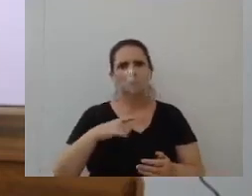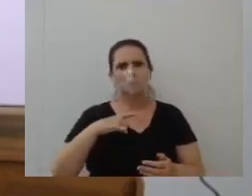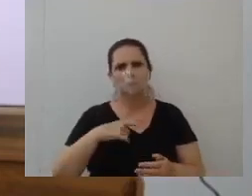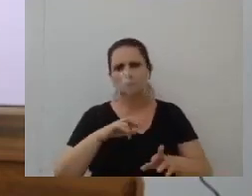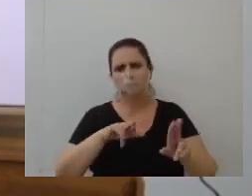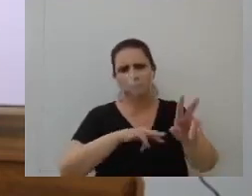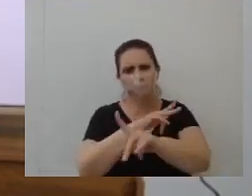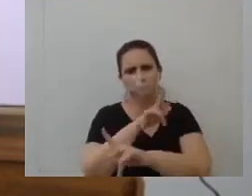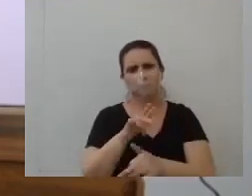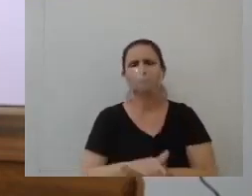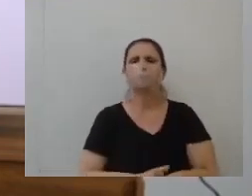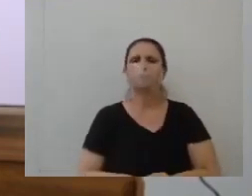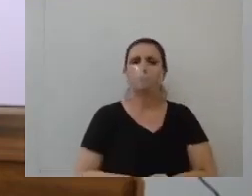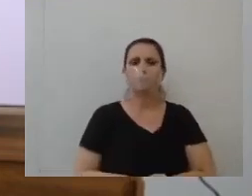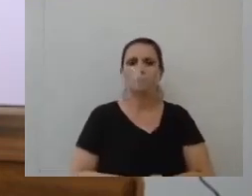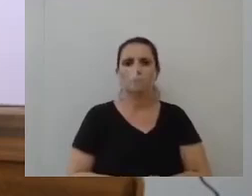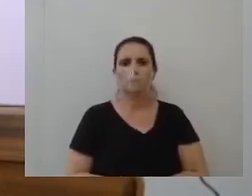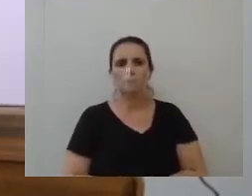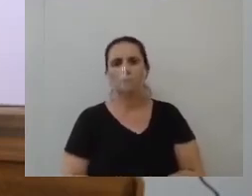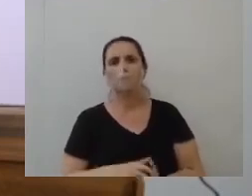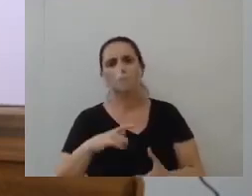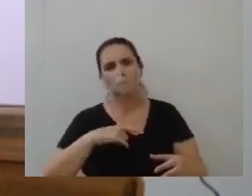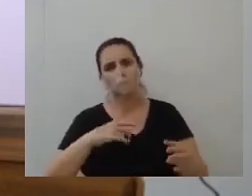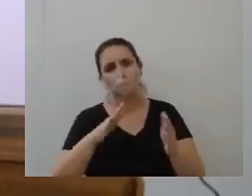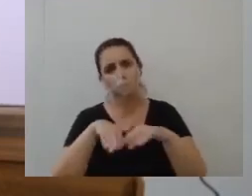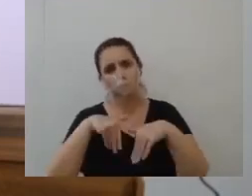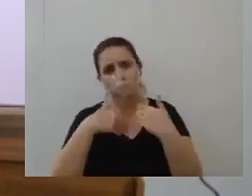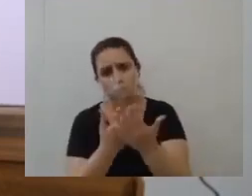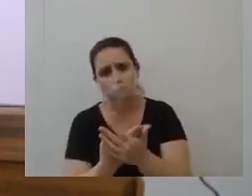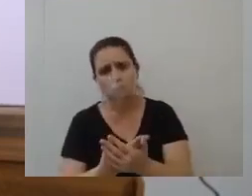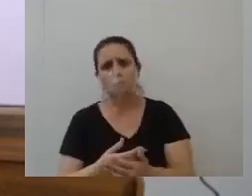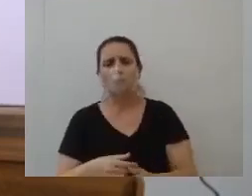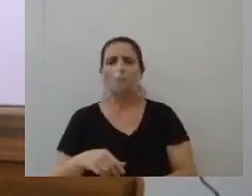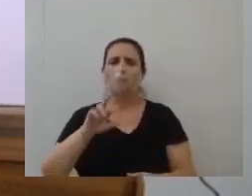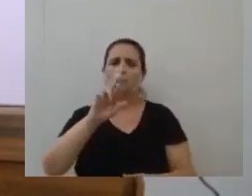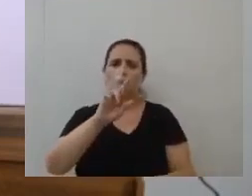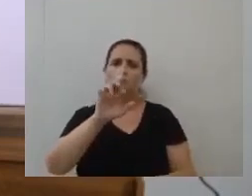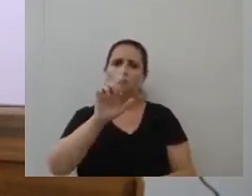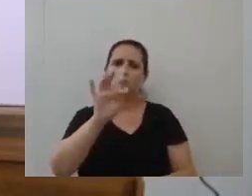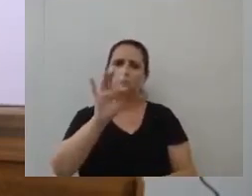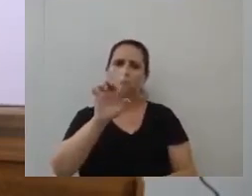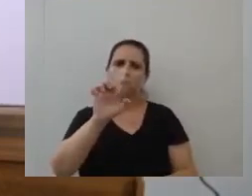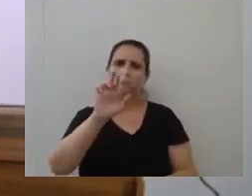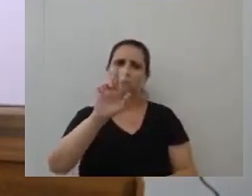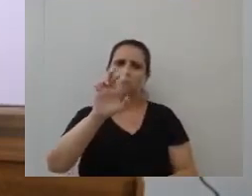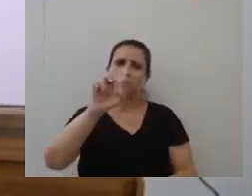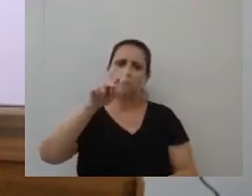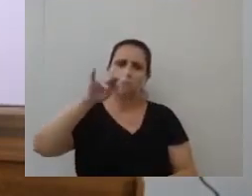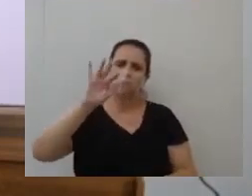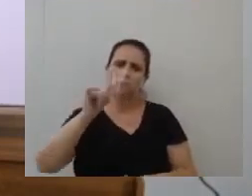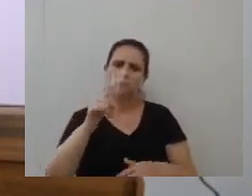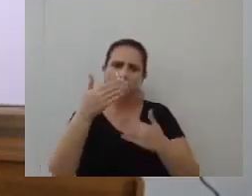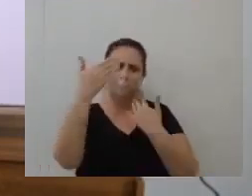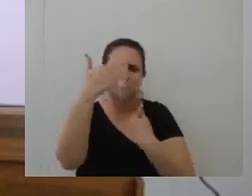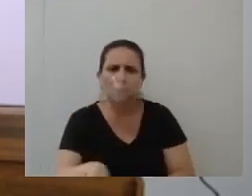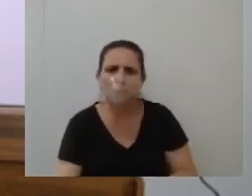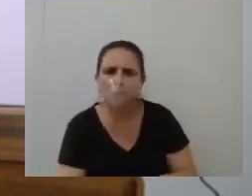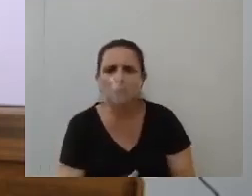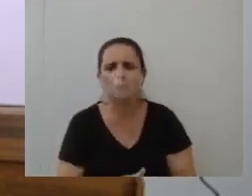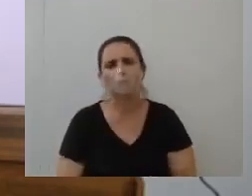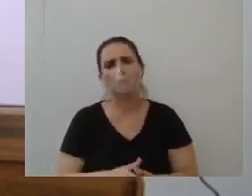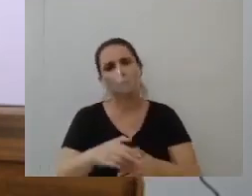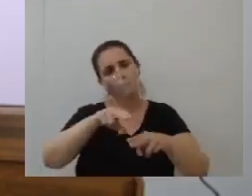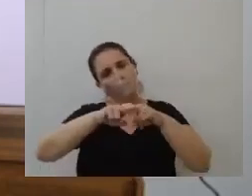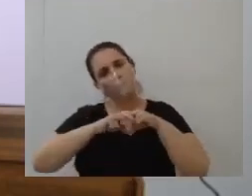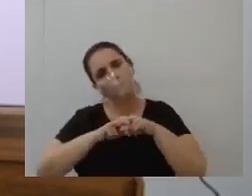Retiro. Bem, nós temos uma série de escolas de referência e o aluno quer passar em uma delas, vai se submeter a uma prova. Por